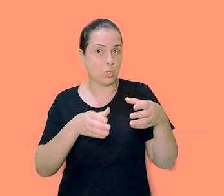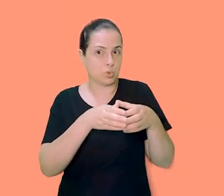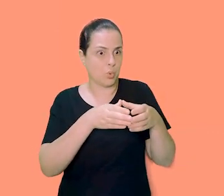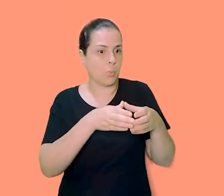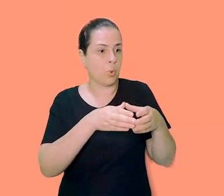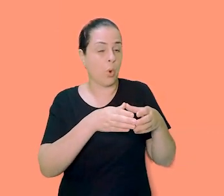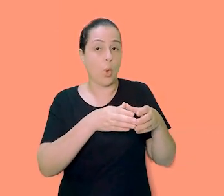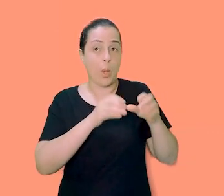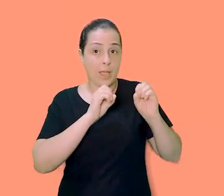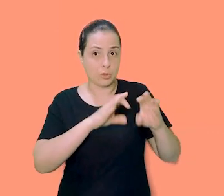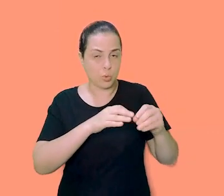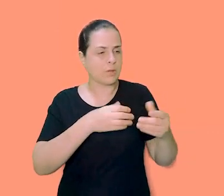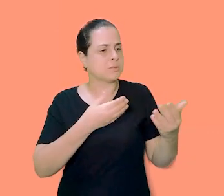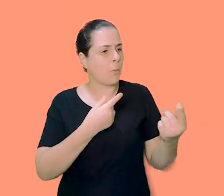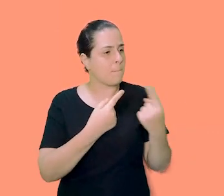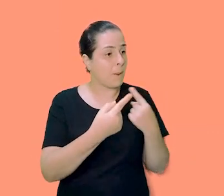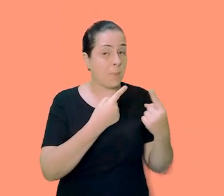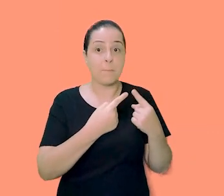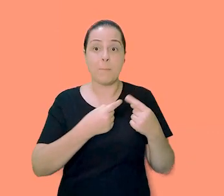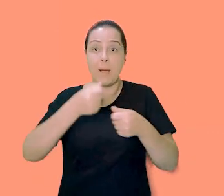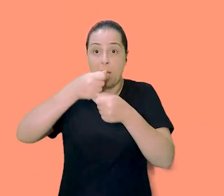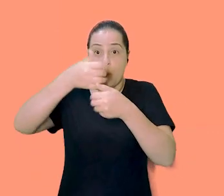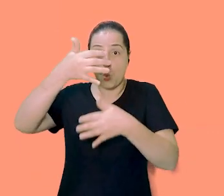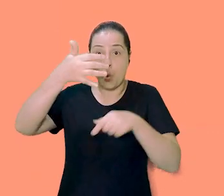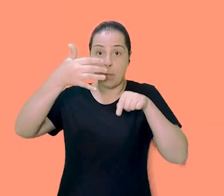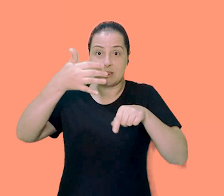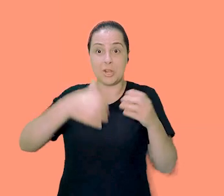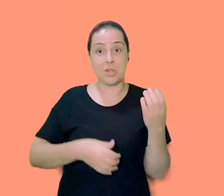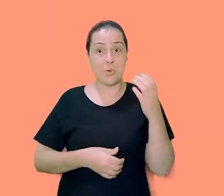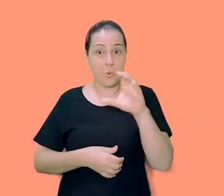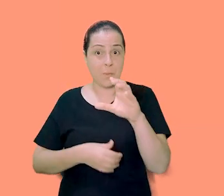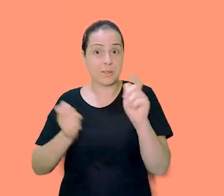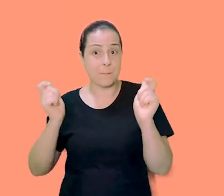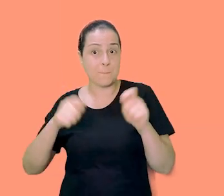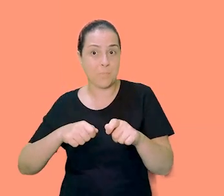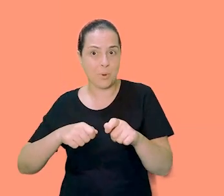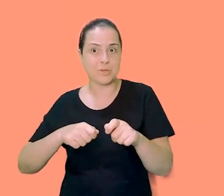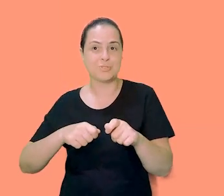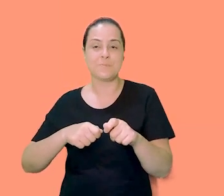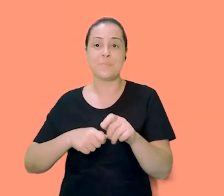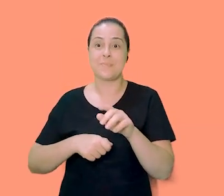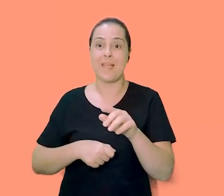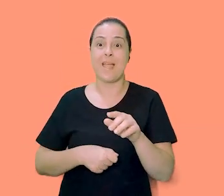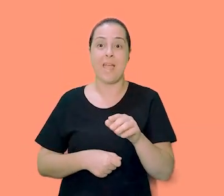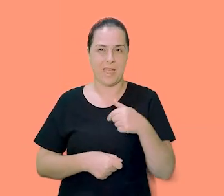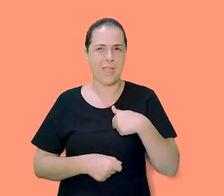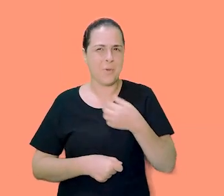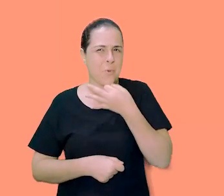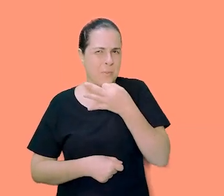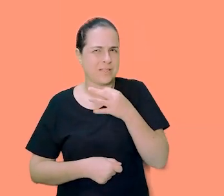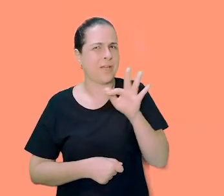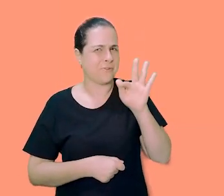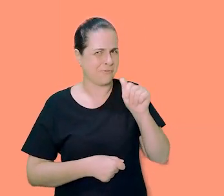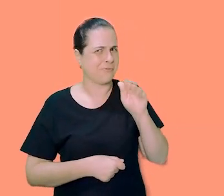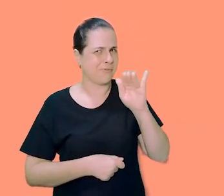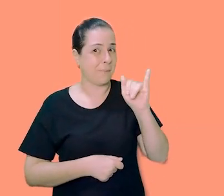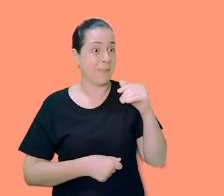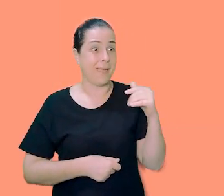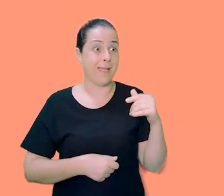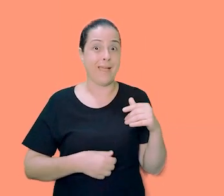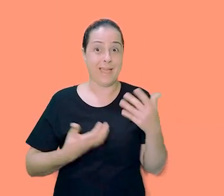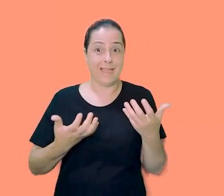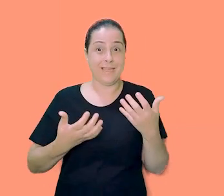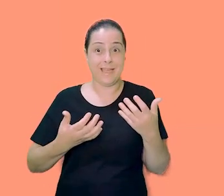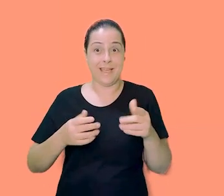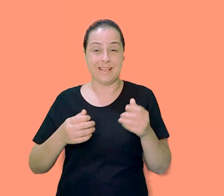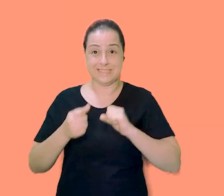time de educação e trazer aqui nos comentários aqui. Olá, tipo, só vamos fazer um comentário, se que a Fabi tá louca para falar um negócio,